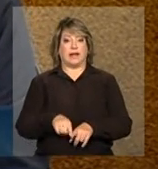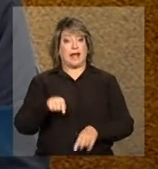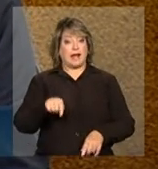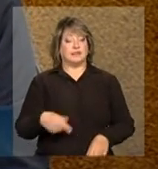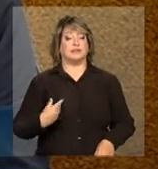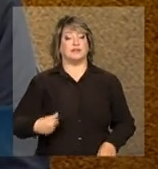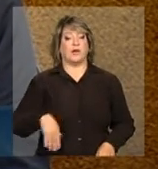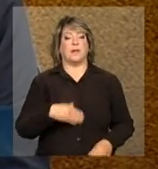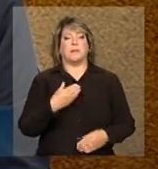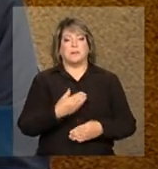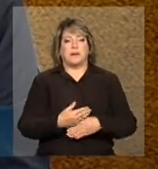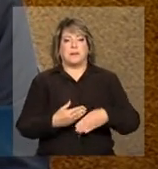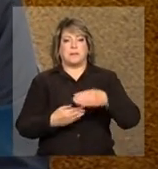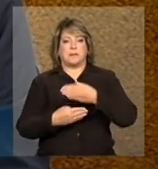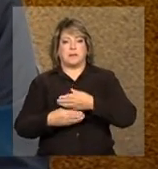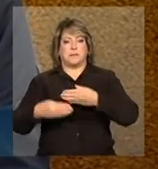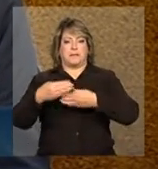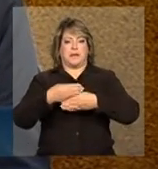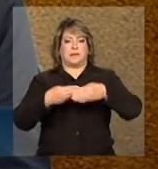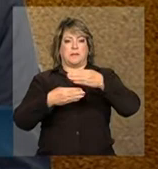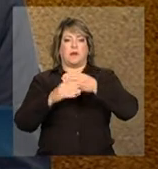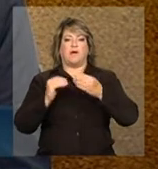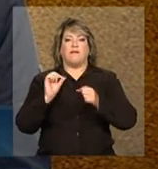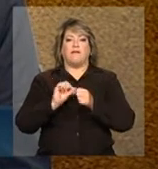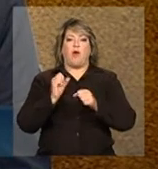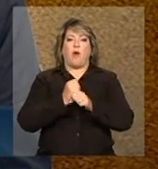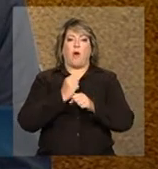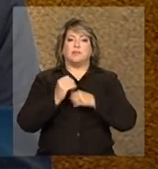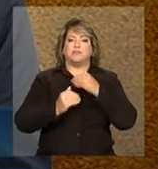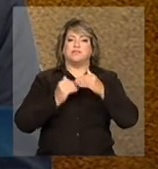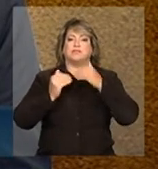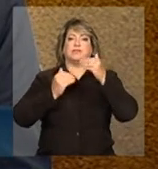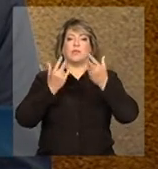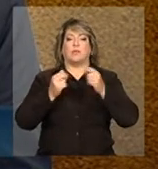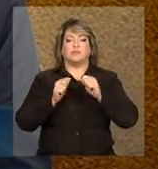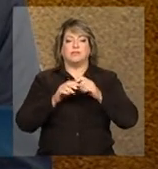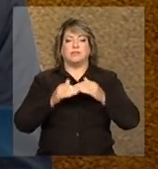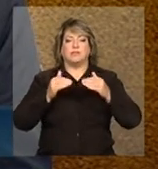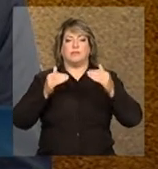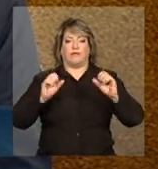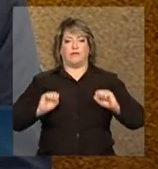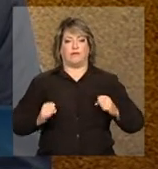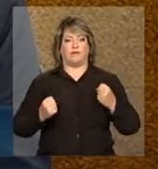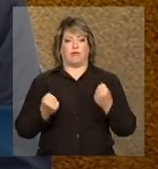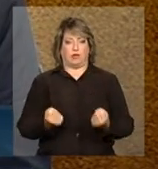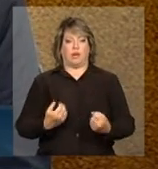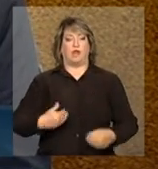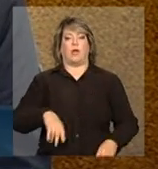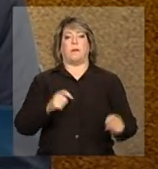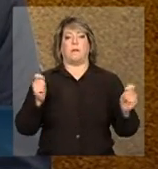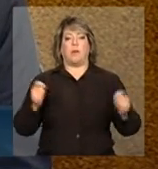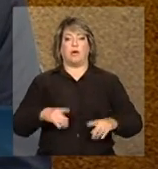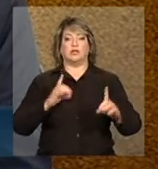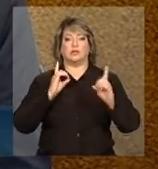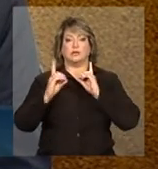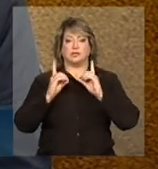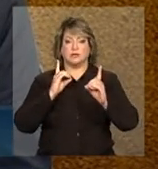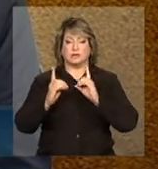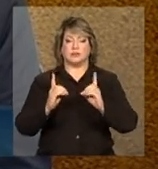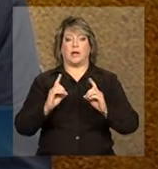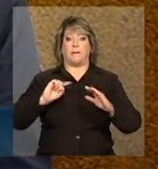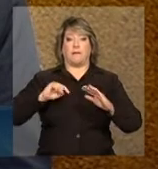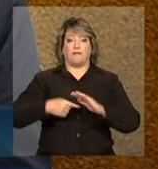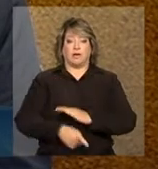tijolo nessa construção é esse dia de hoje, em que podemos discutir, aprofundar nossa reflexão